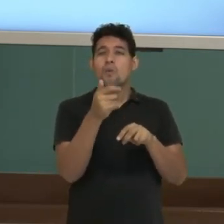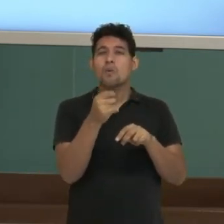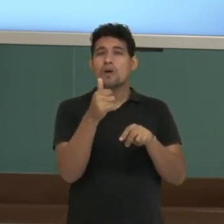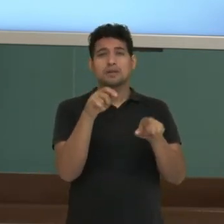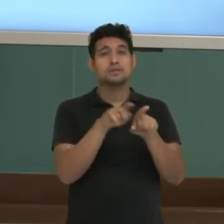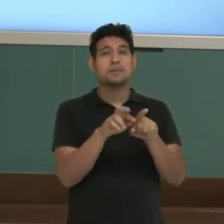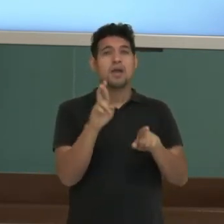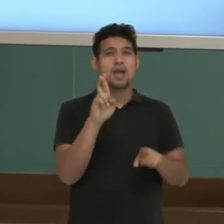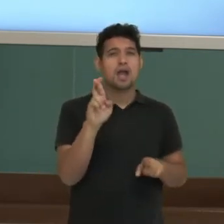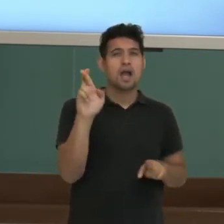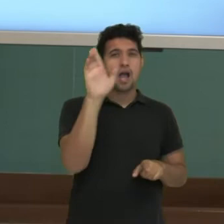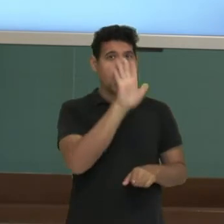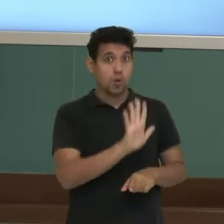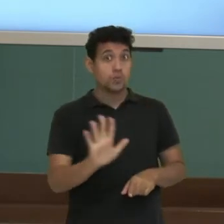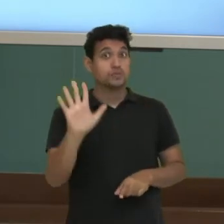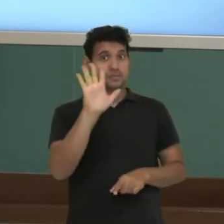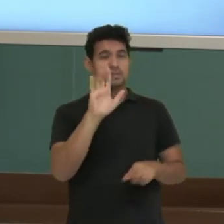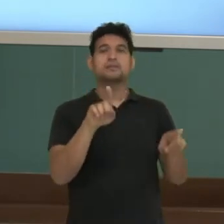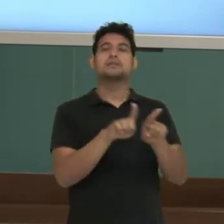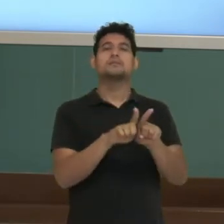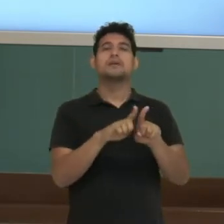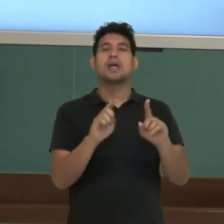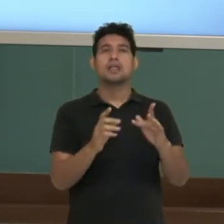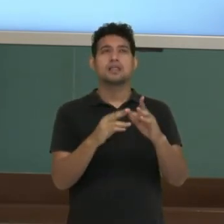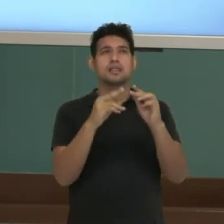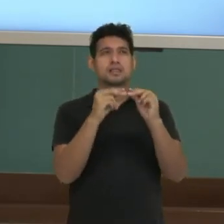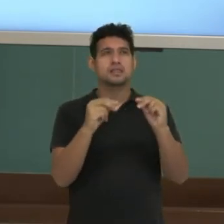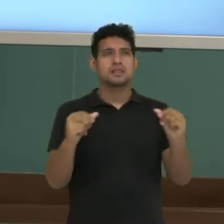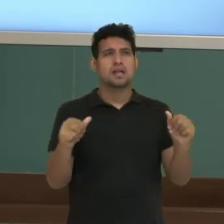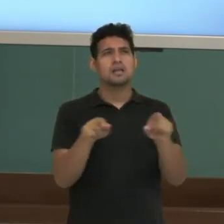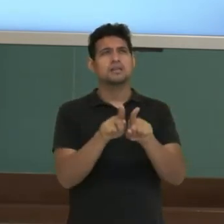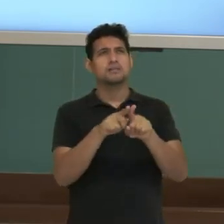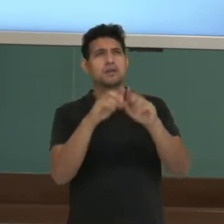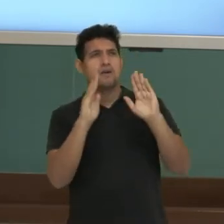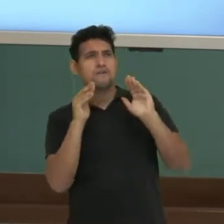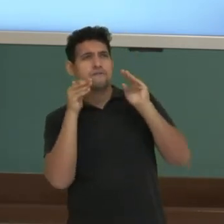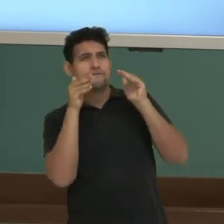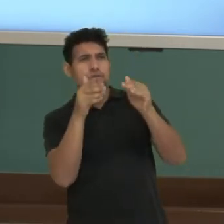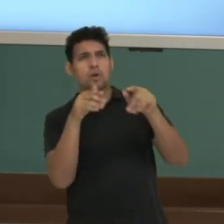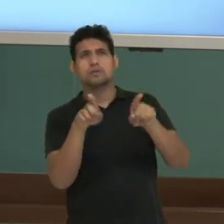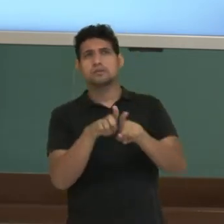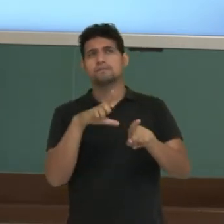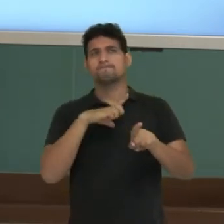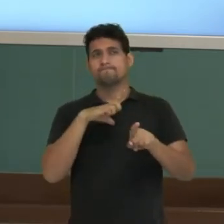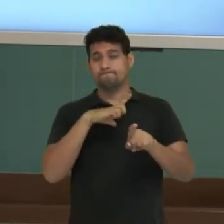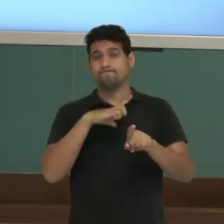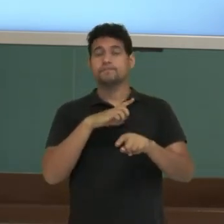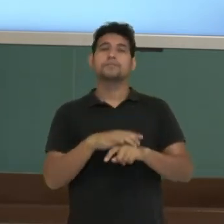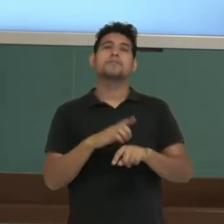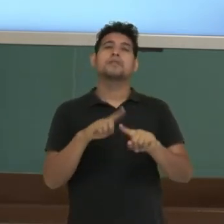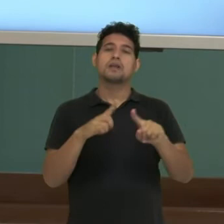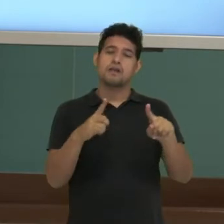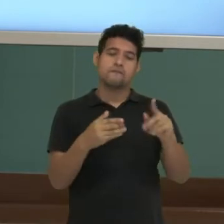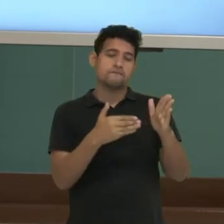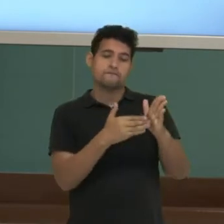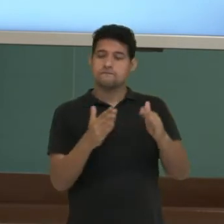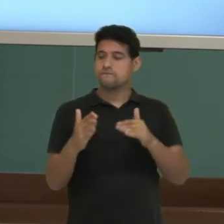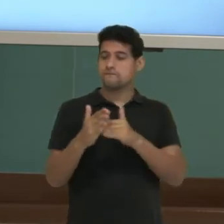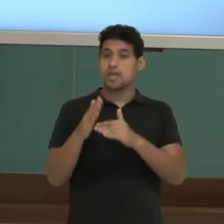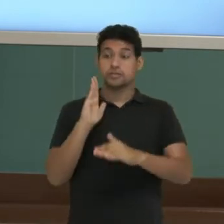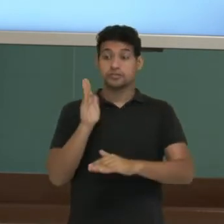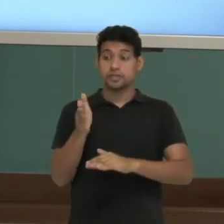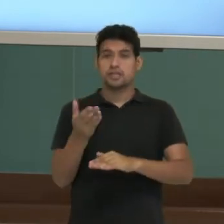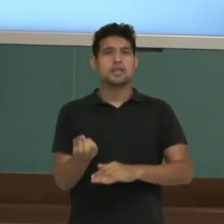Então, a questão territorial, ela deve ser enfocada nessa singularidade das fronteiras